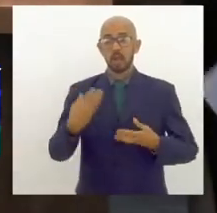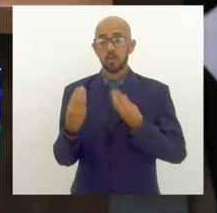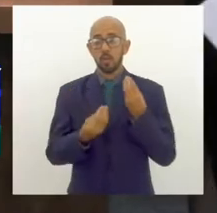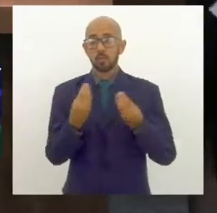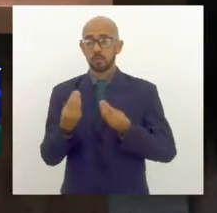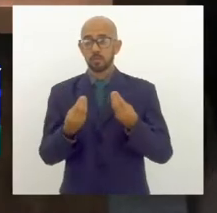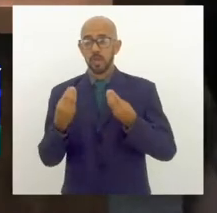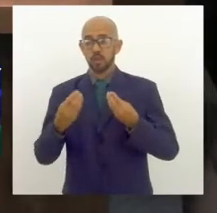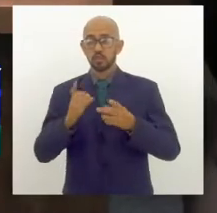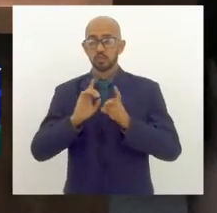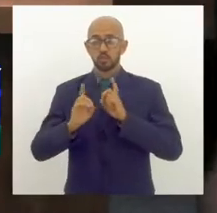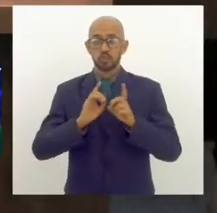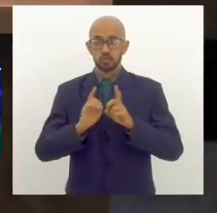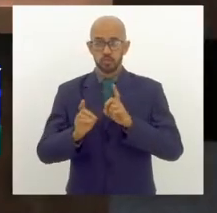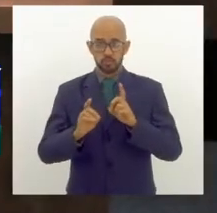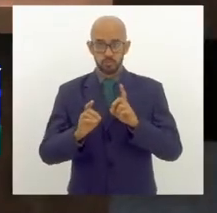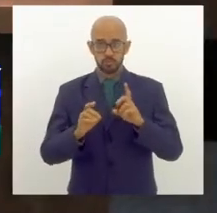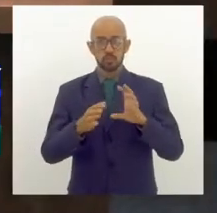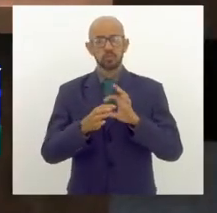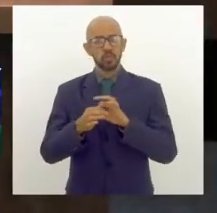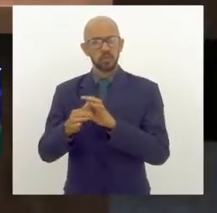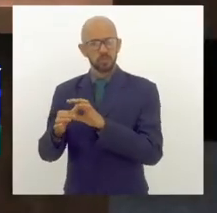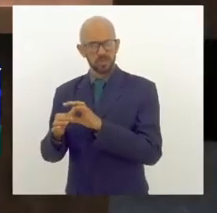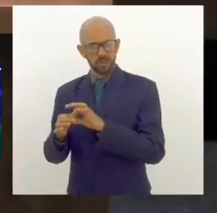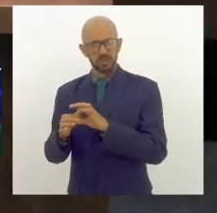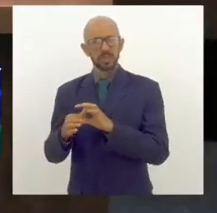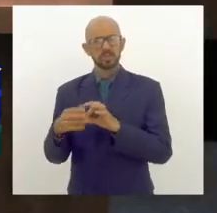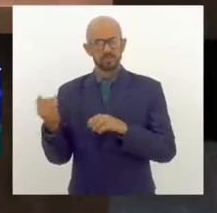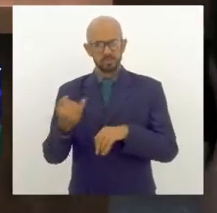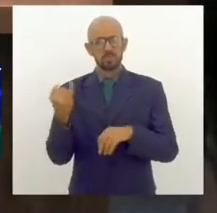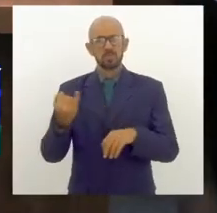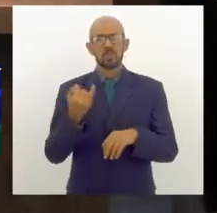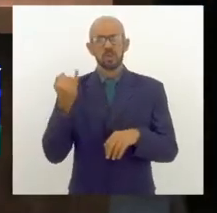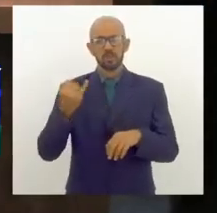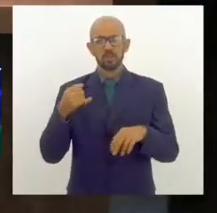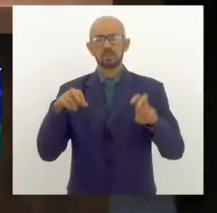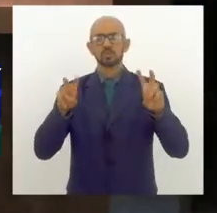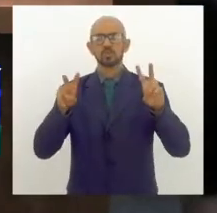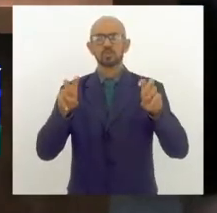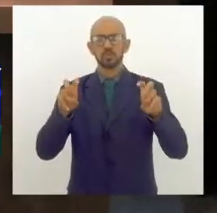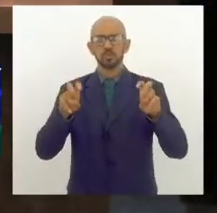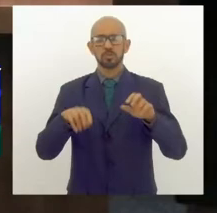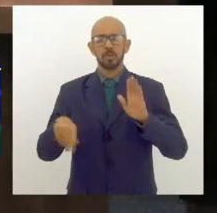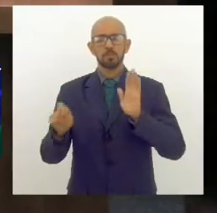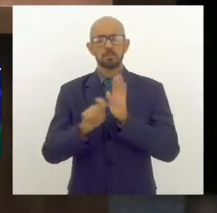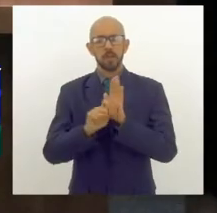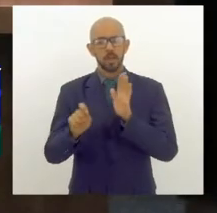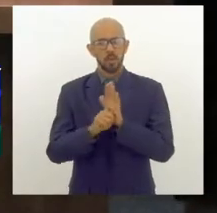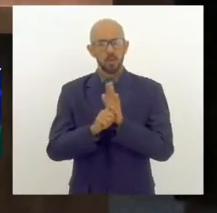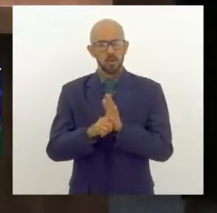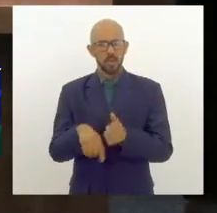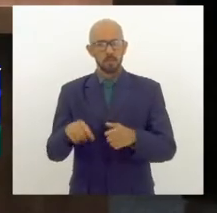aqui foi um cenário de debate, inclusive, importantíssimos com relação à maconha